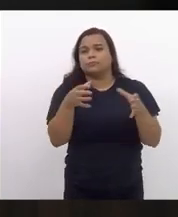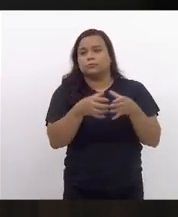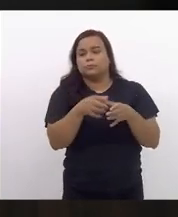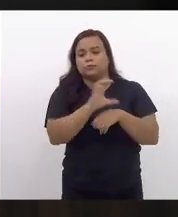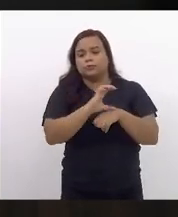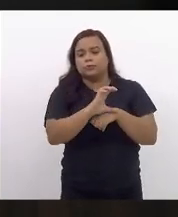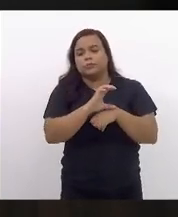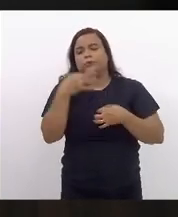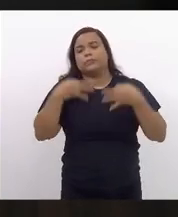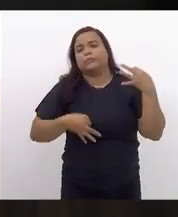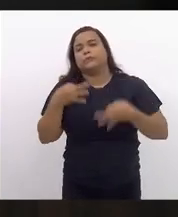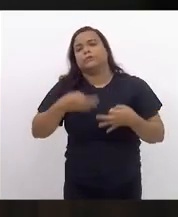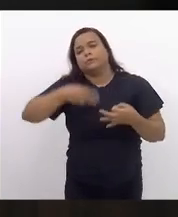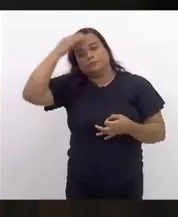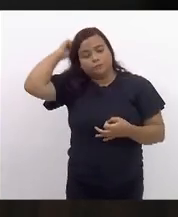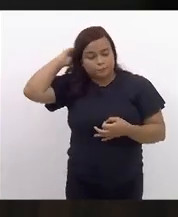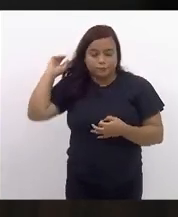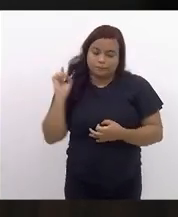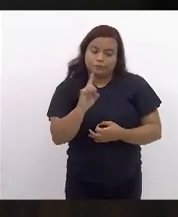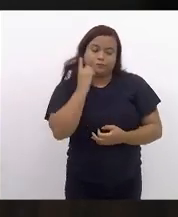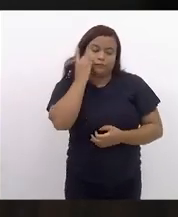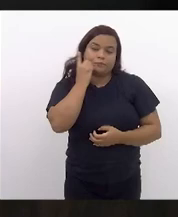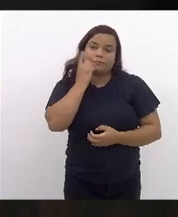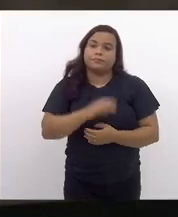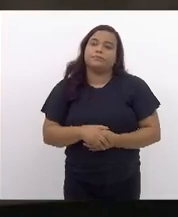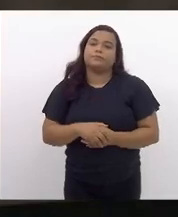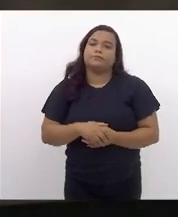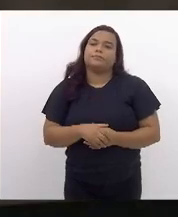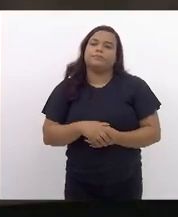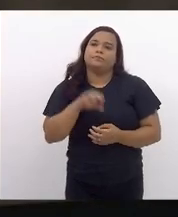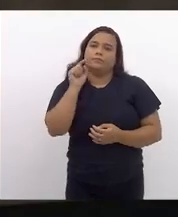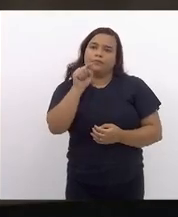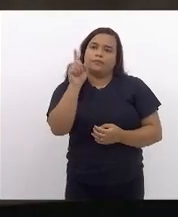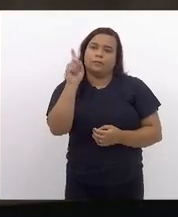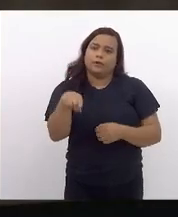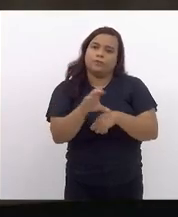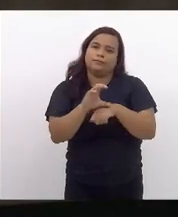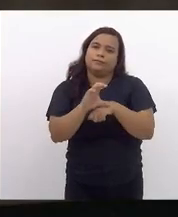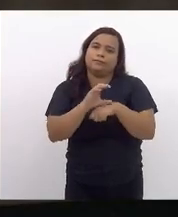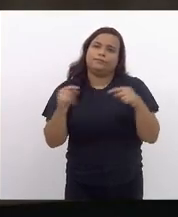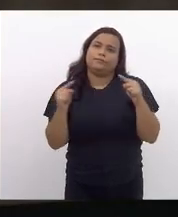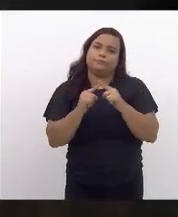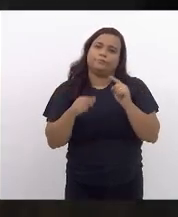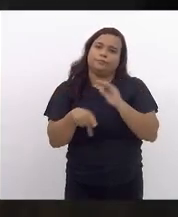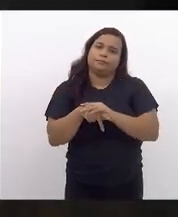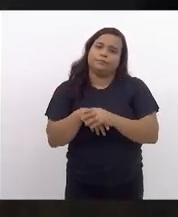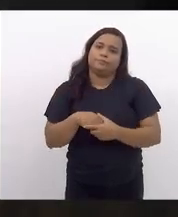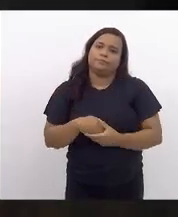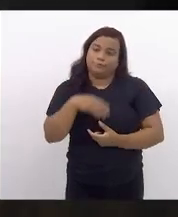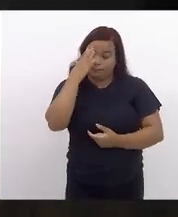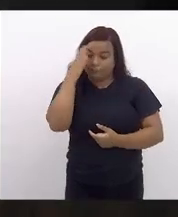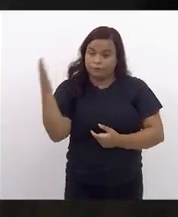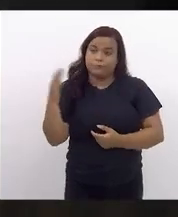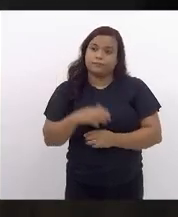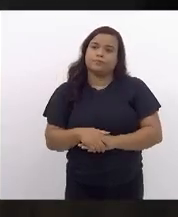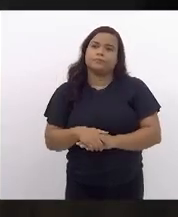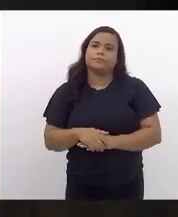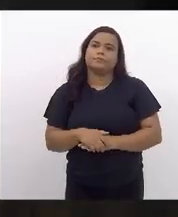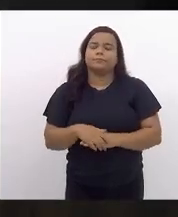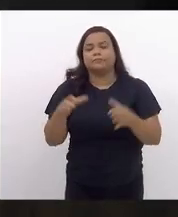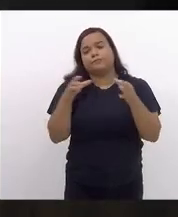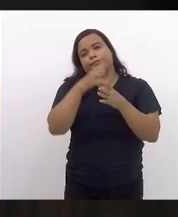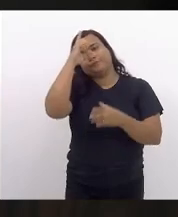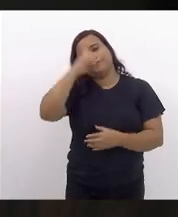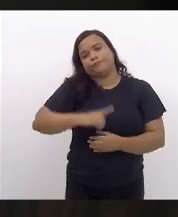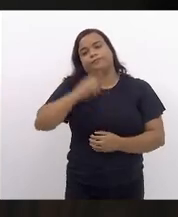Justiça, deputado Márcio Pacheco. Senhora Presidente, parecer é pela constitucionalidade. Obrigada. Pela Comissão de Defesa dos